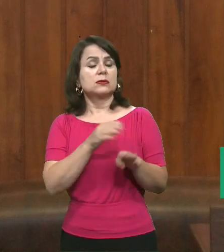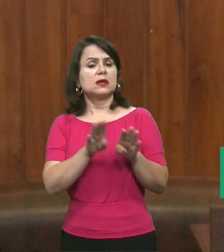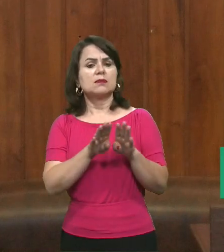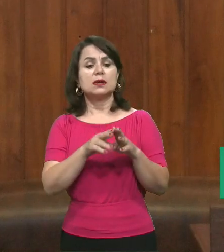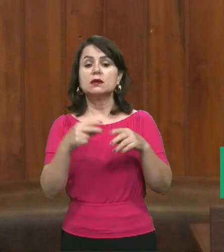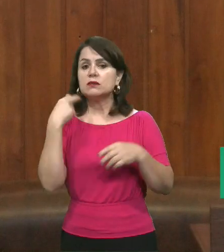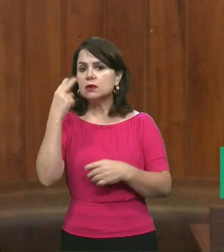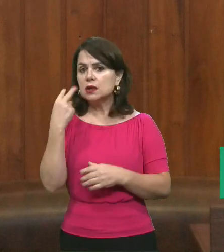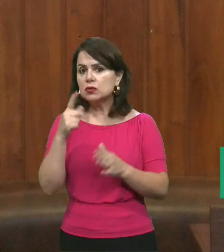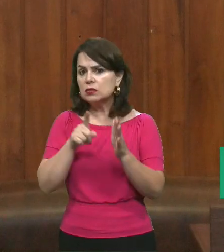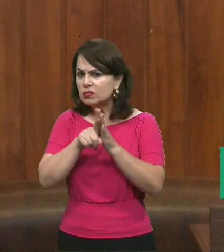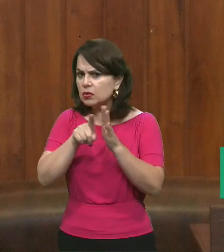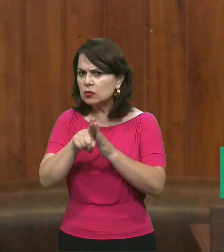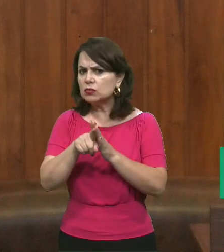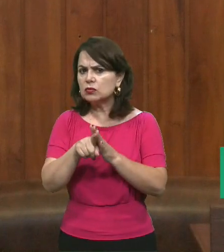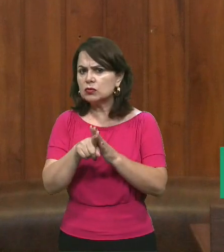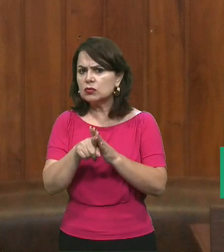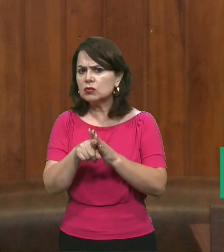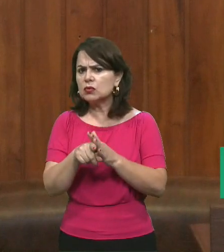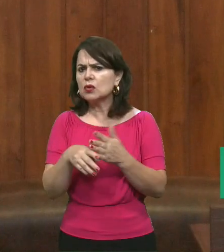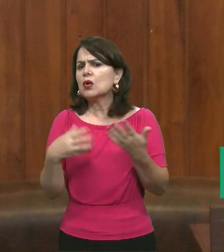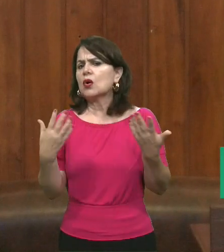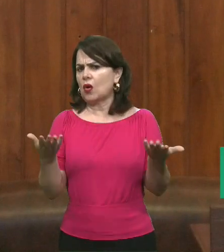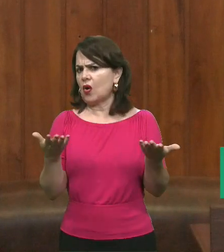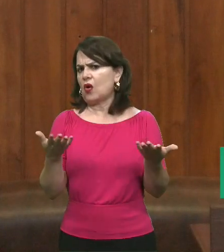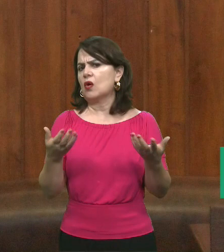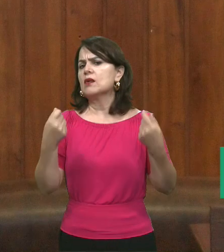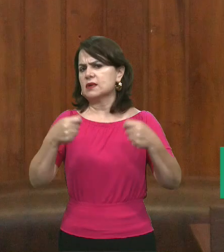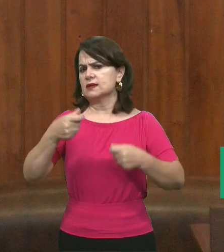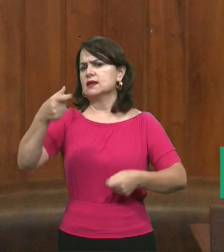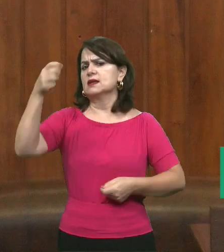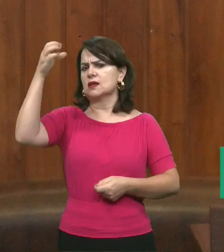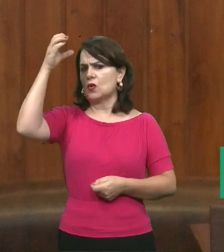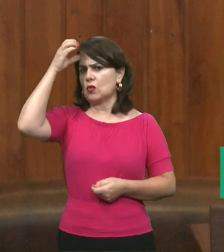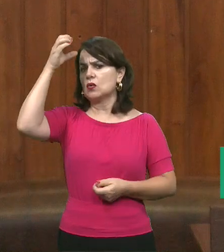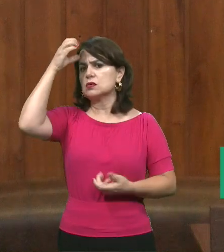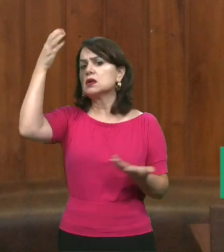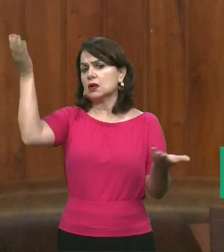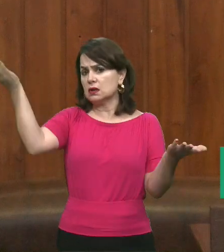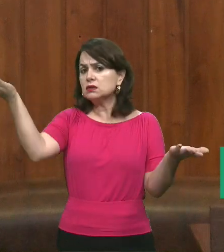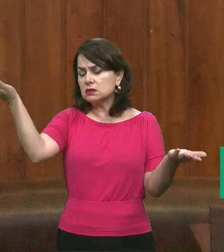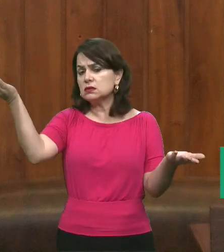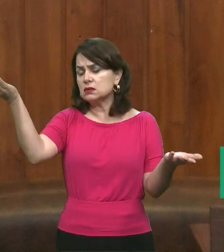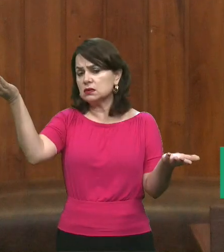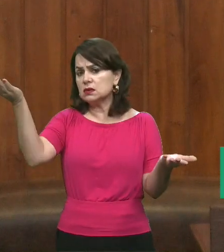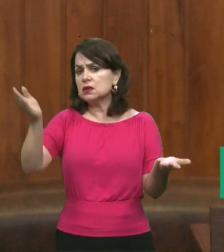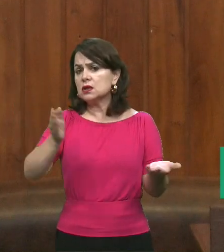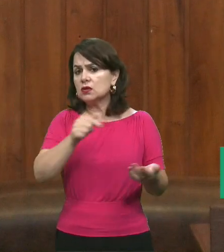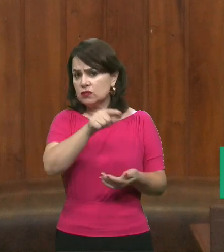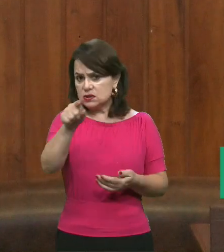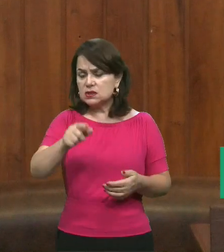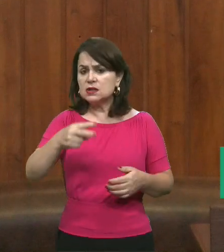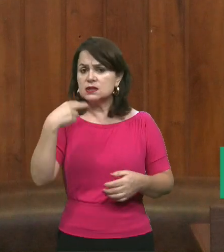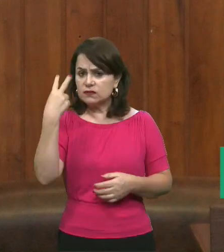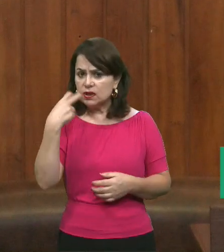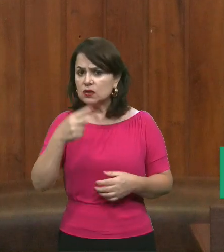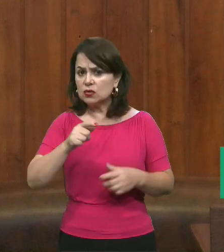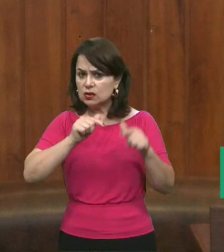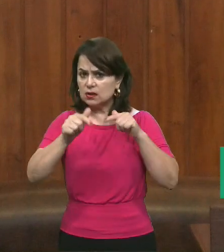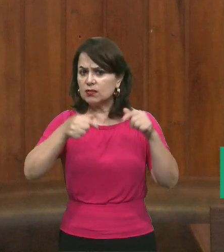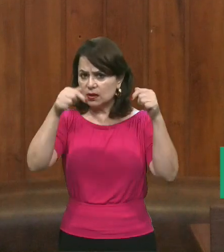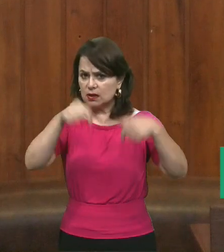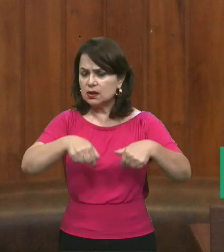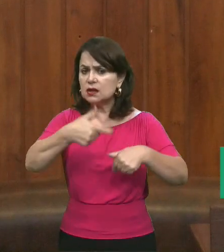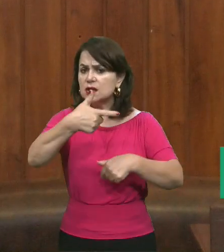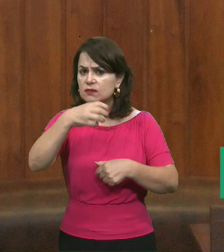vereadores, pô, coloca a mão na consciência, vocês estão aqui há 20 anos, tem gente que quando entrou